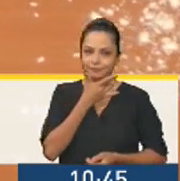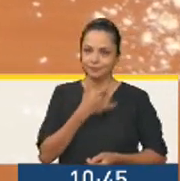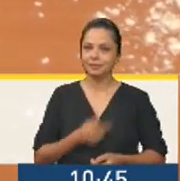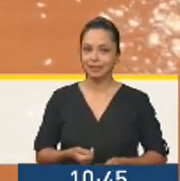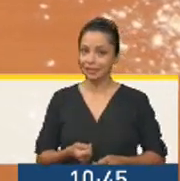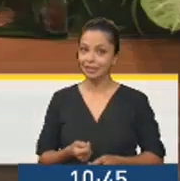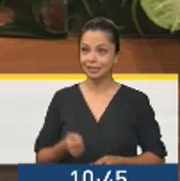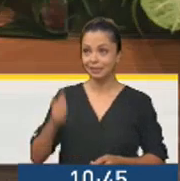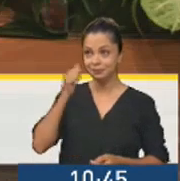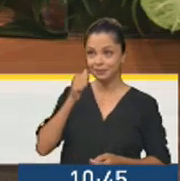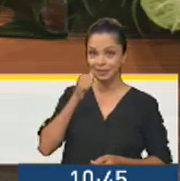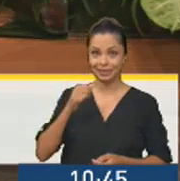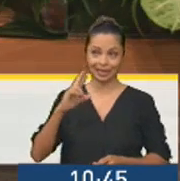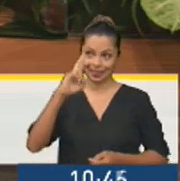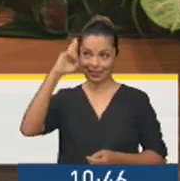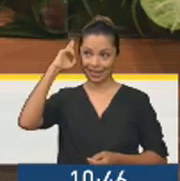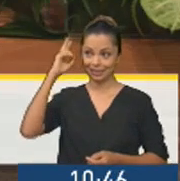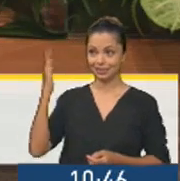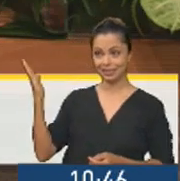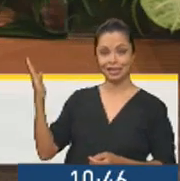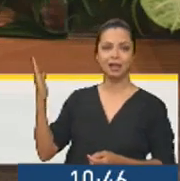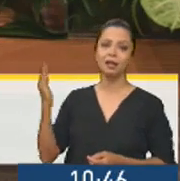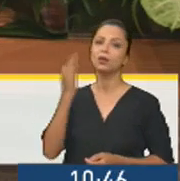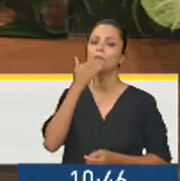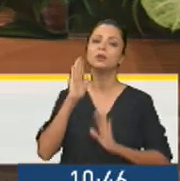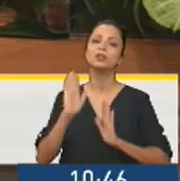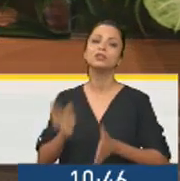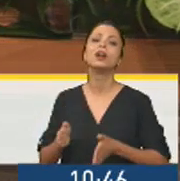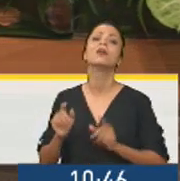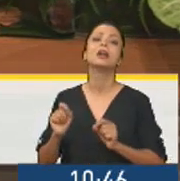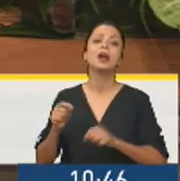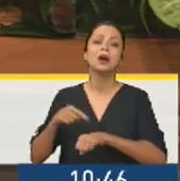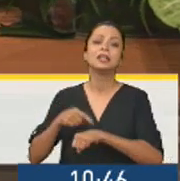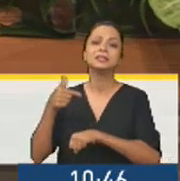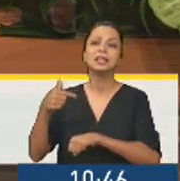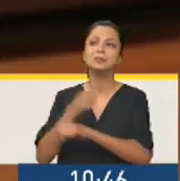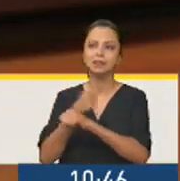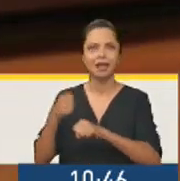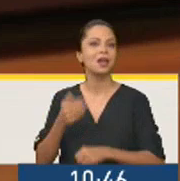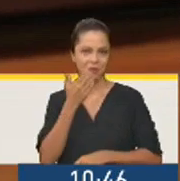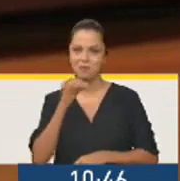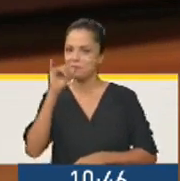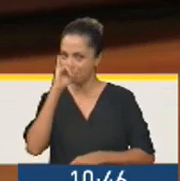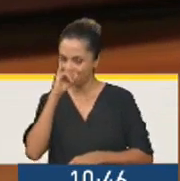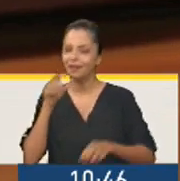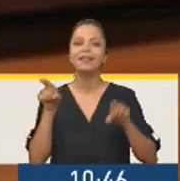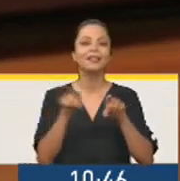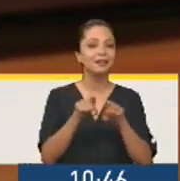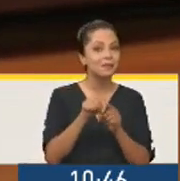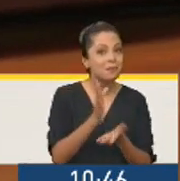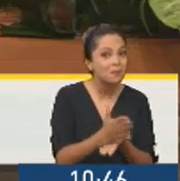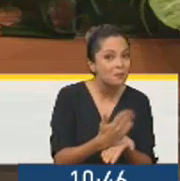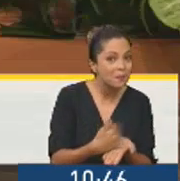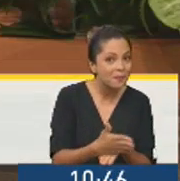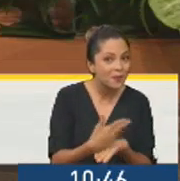com a Thalitinha. Thalita, o que que comemos 7 horas da manhã? Pernil. Pernil. Eu ainda trouxe um outro bolo de chocolate